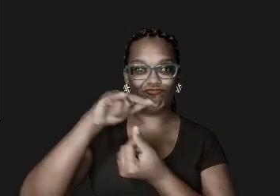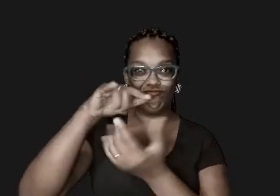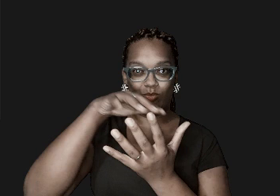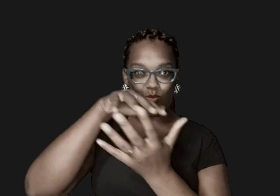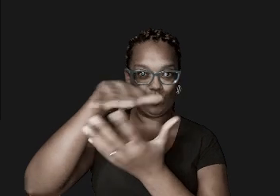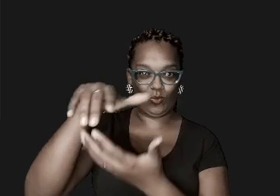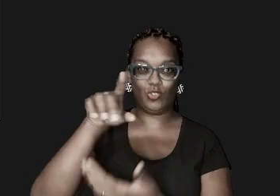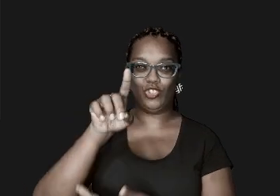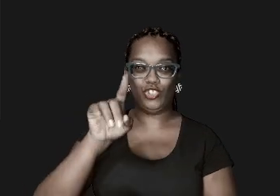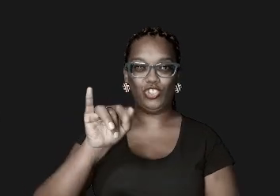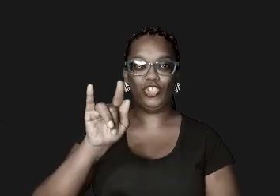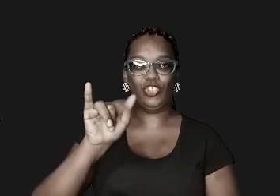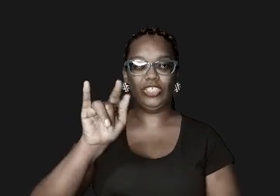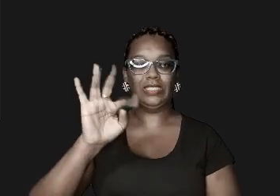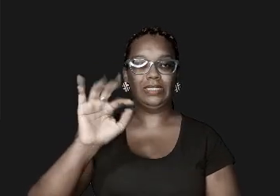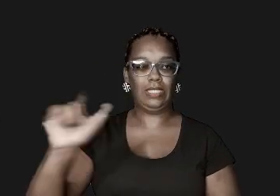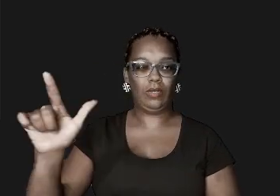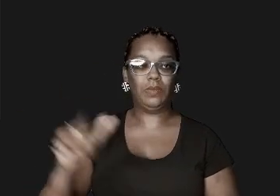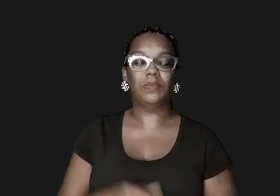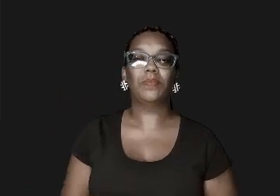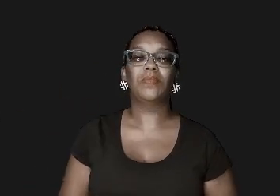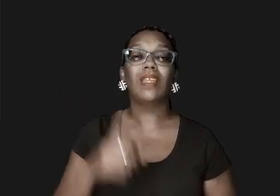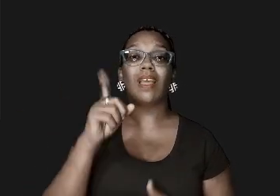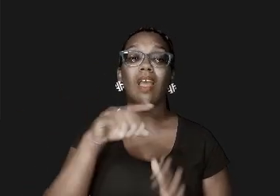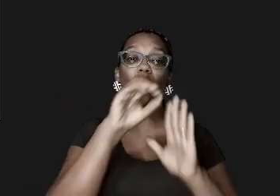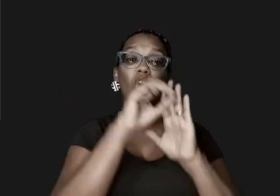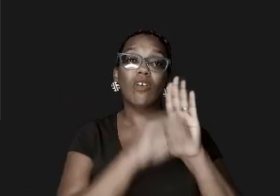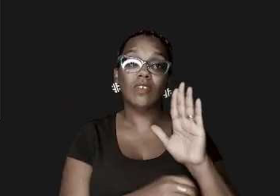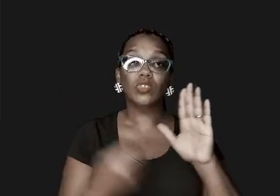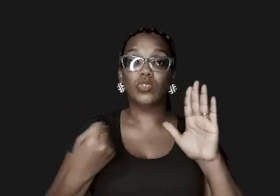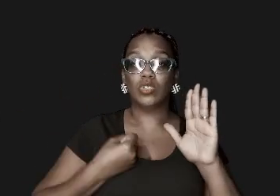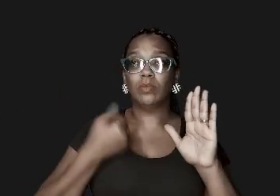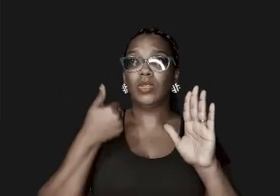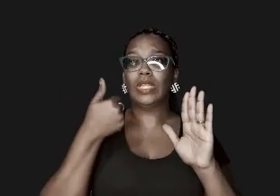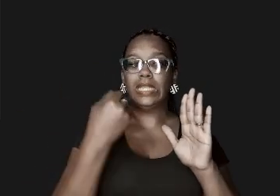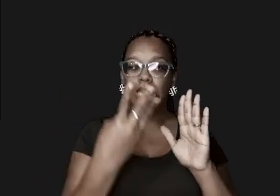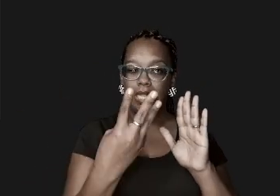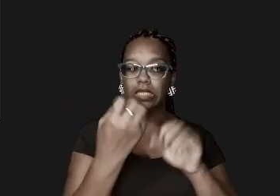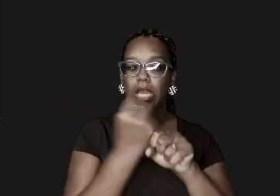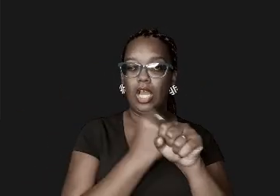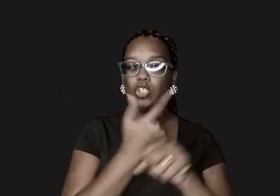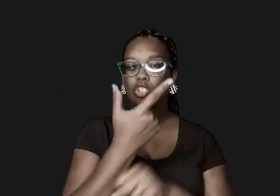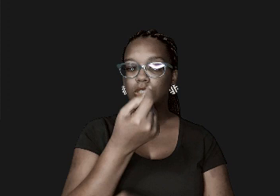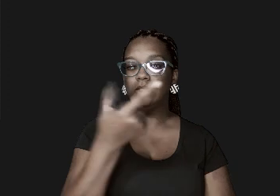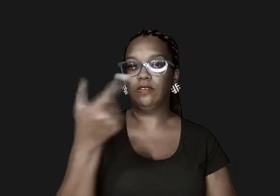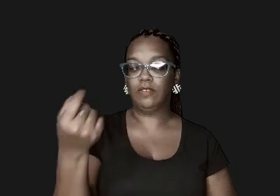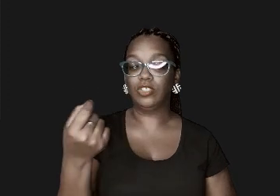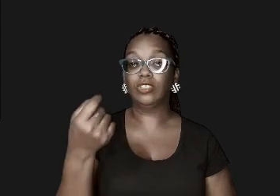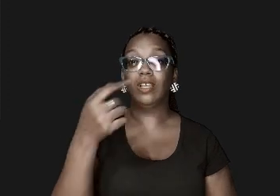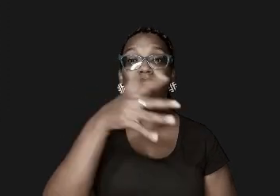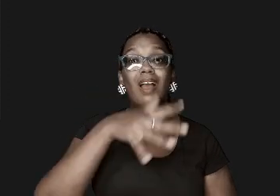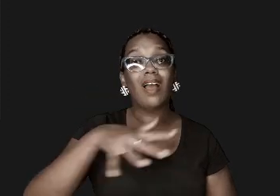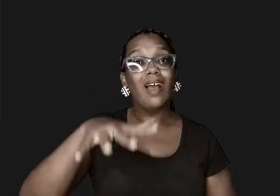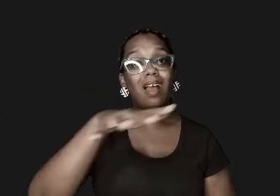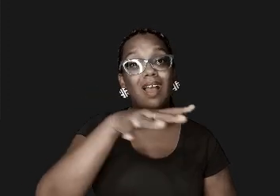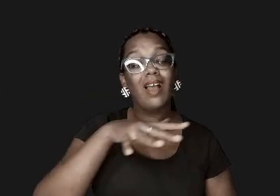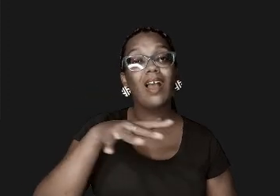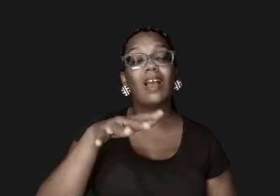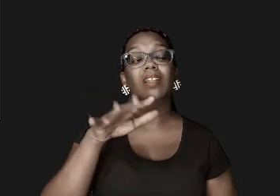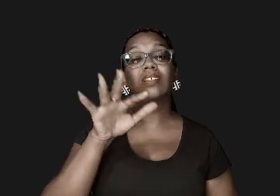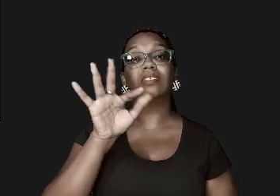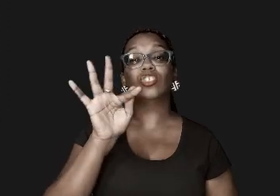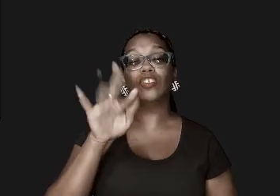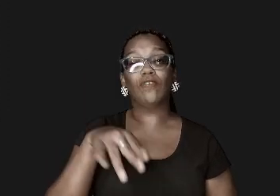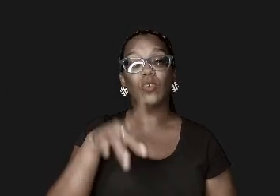um outro andamento da cvm manipulação de preços e o mundo digital ocorre no